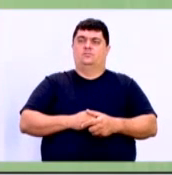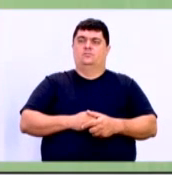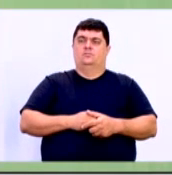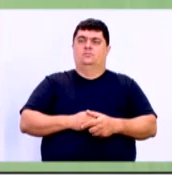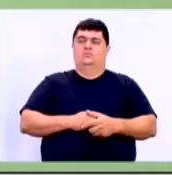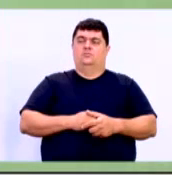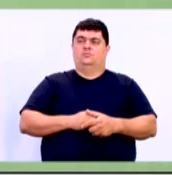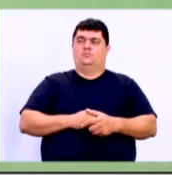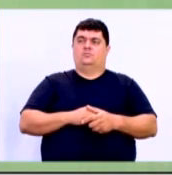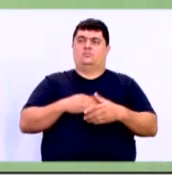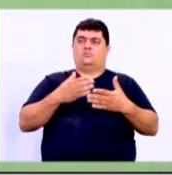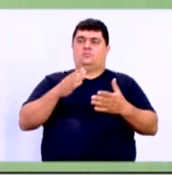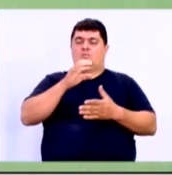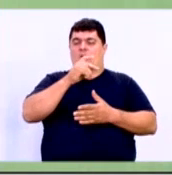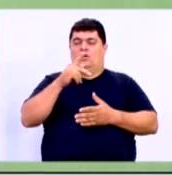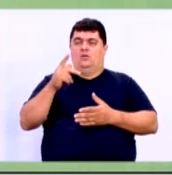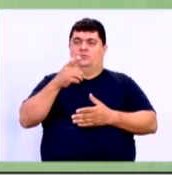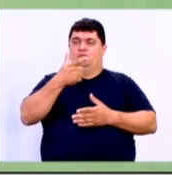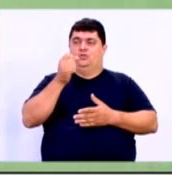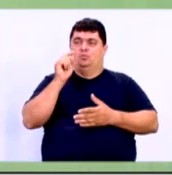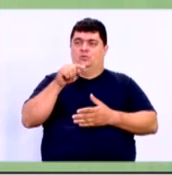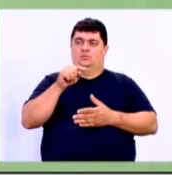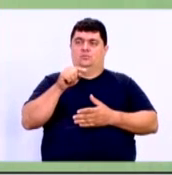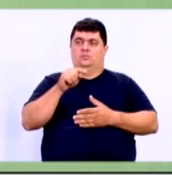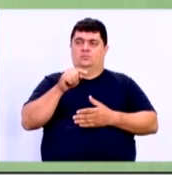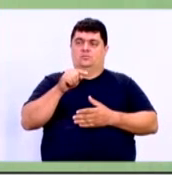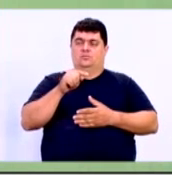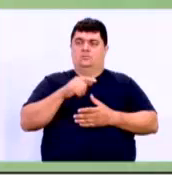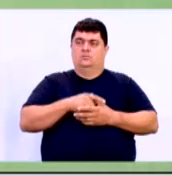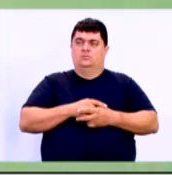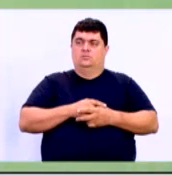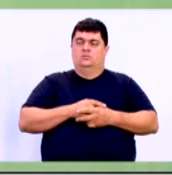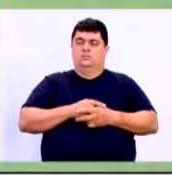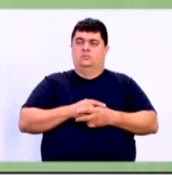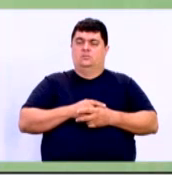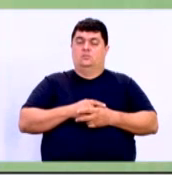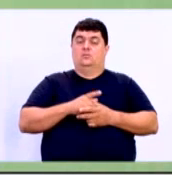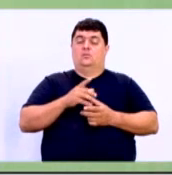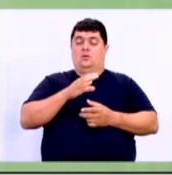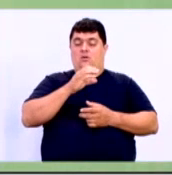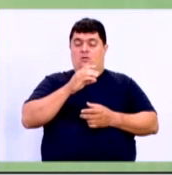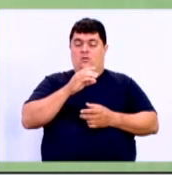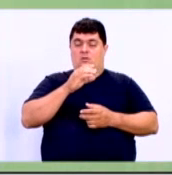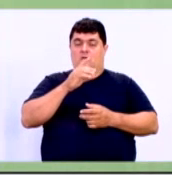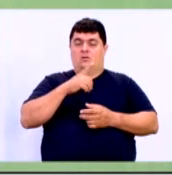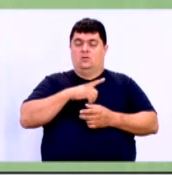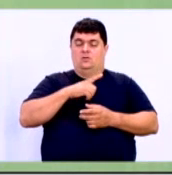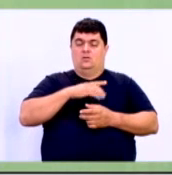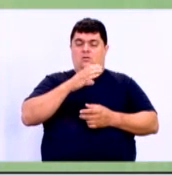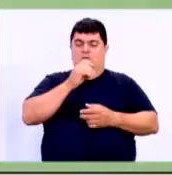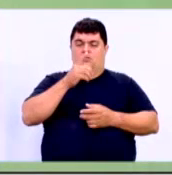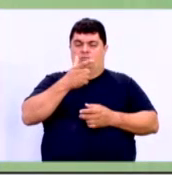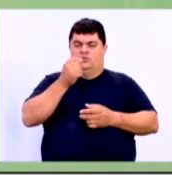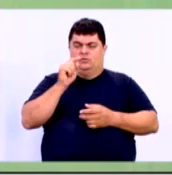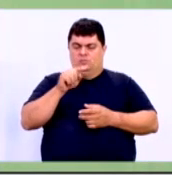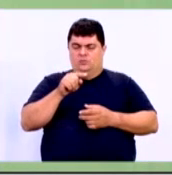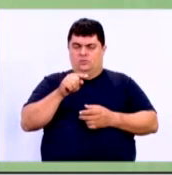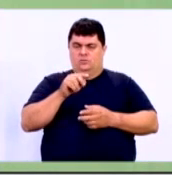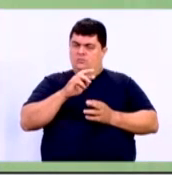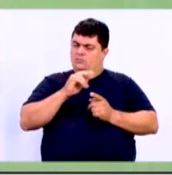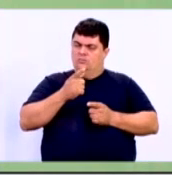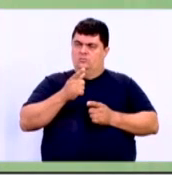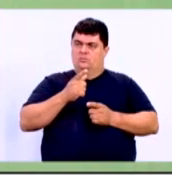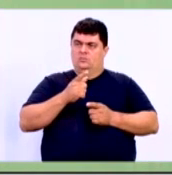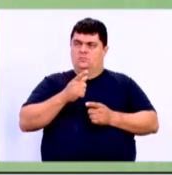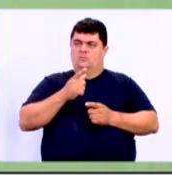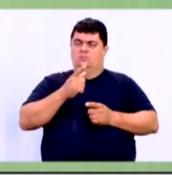Qual é o custo variável? 20 mil. Opa! Então quer dizer que o custo unitário do produto foi 20 mil, né? Diferente do outro. O